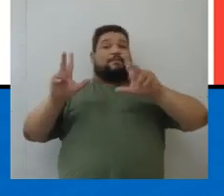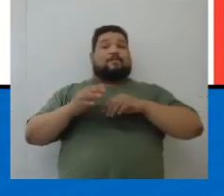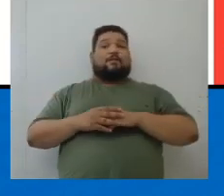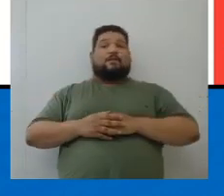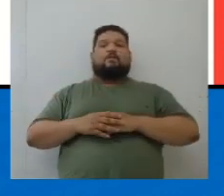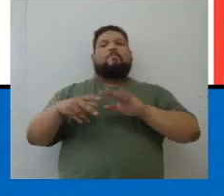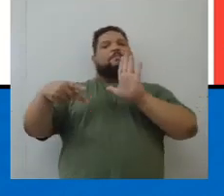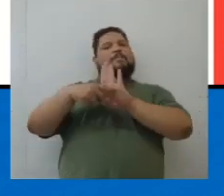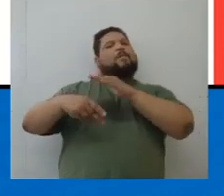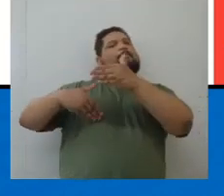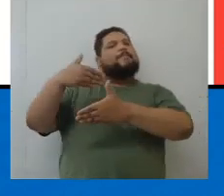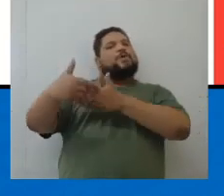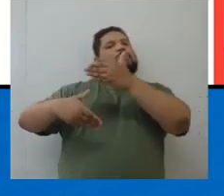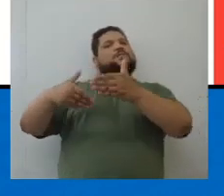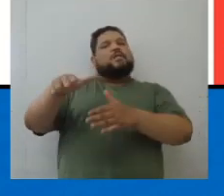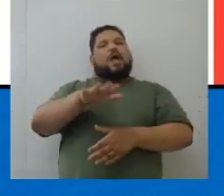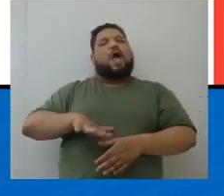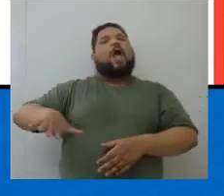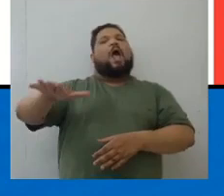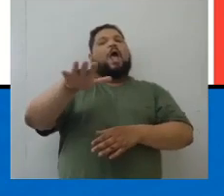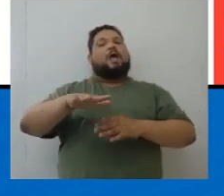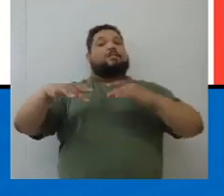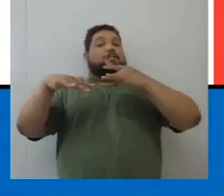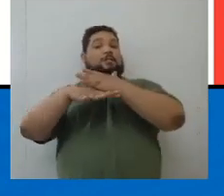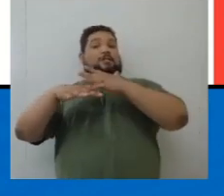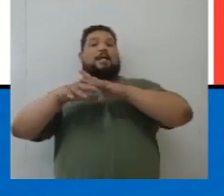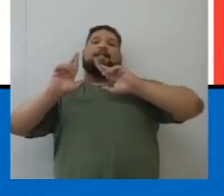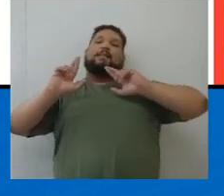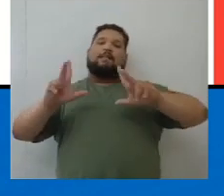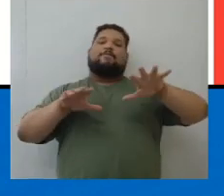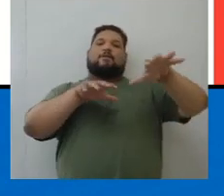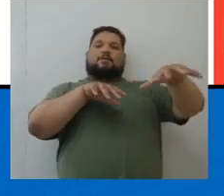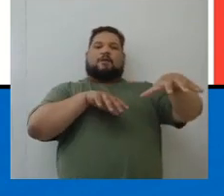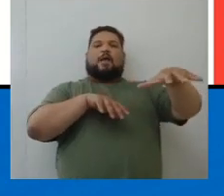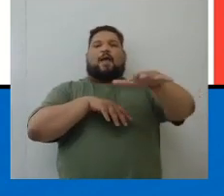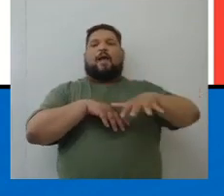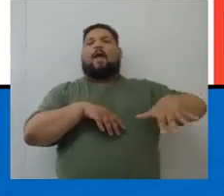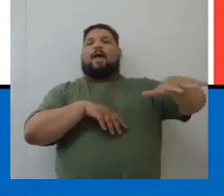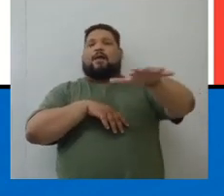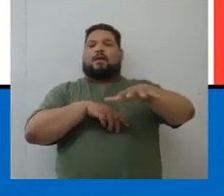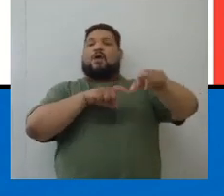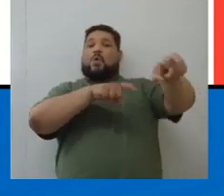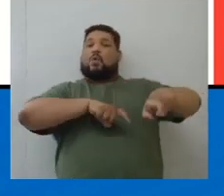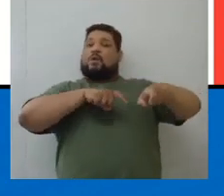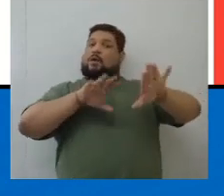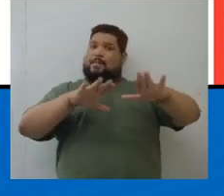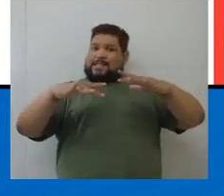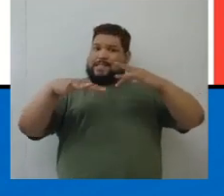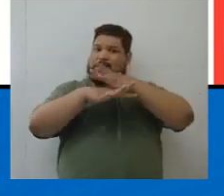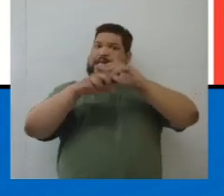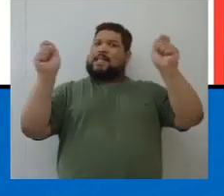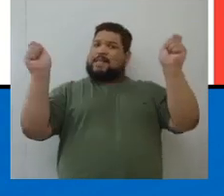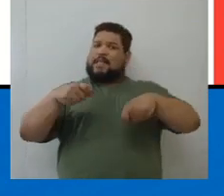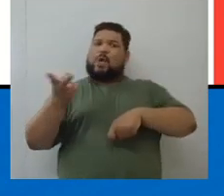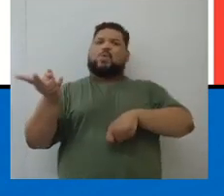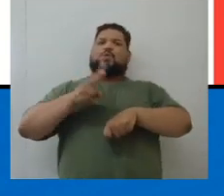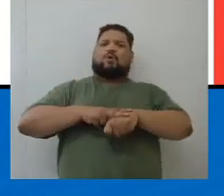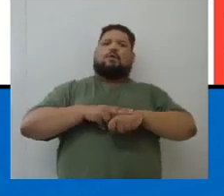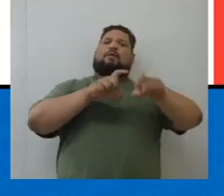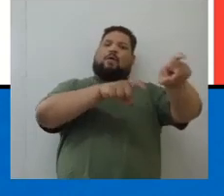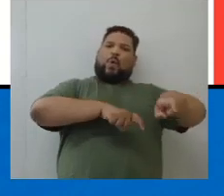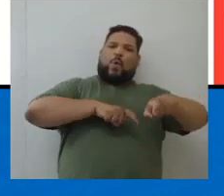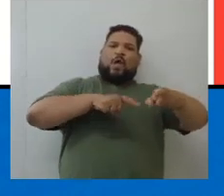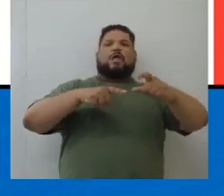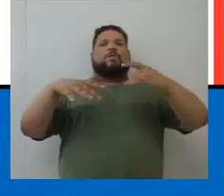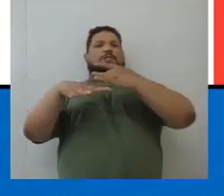do processo de produção do espaço, do urbano para o rural. Mas uma cidade pode sim ter áreas urbanas e